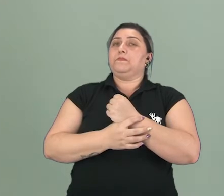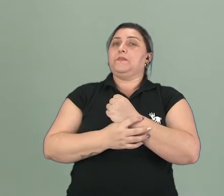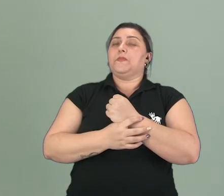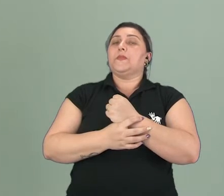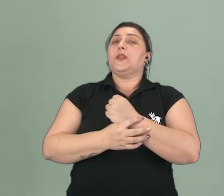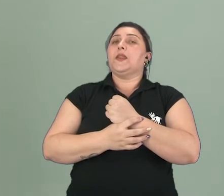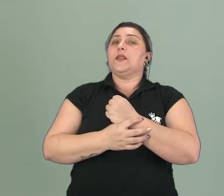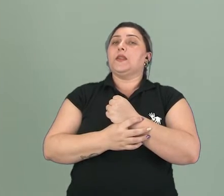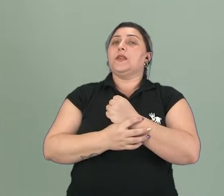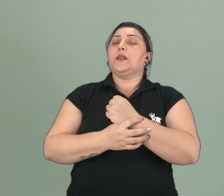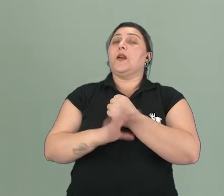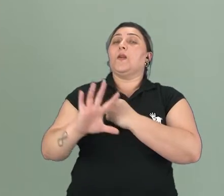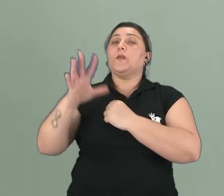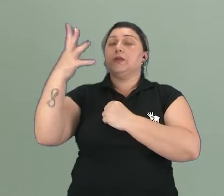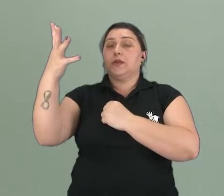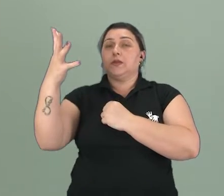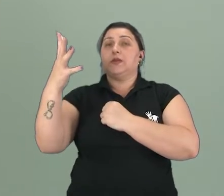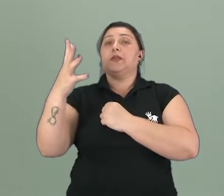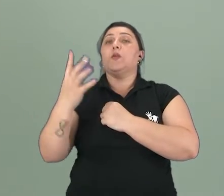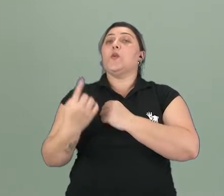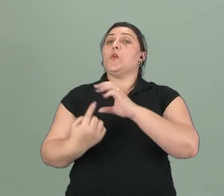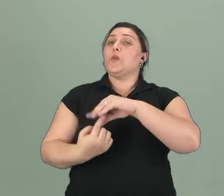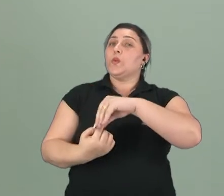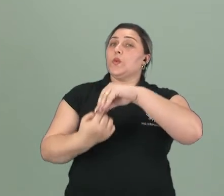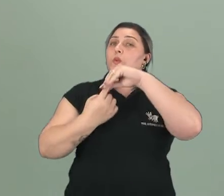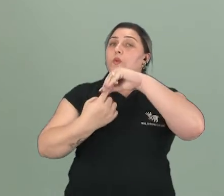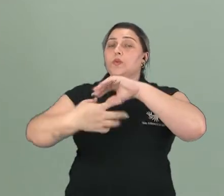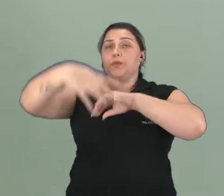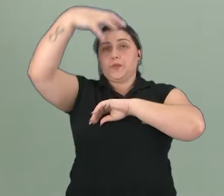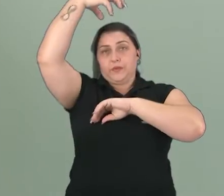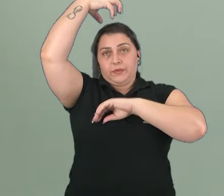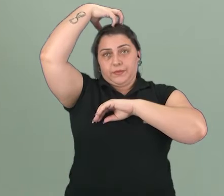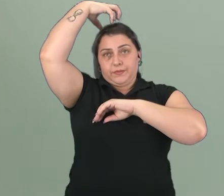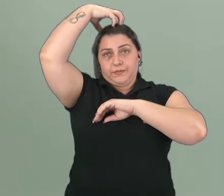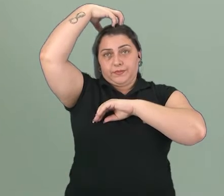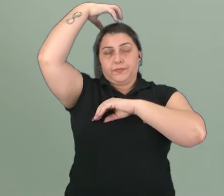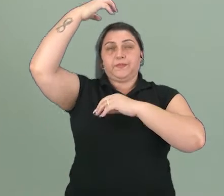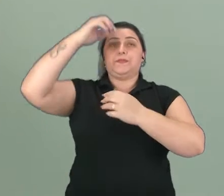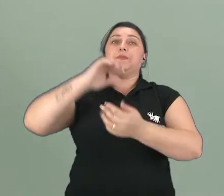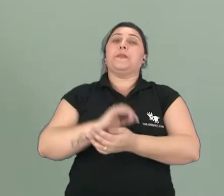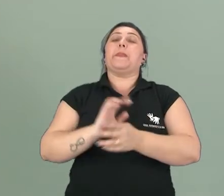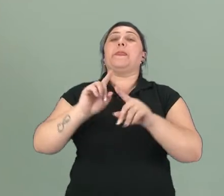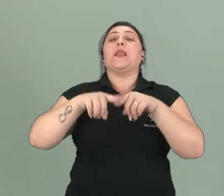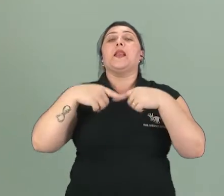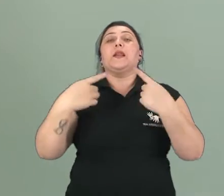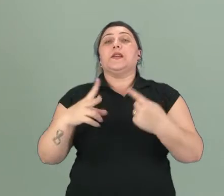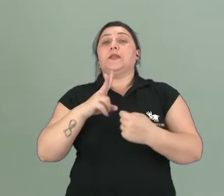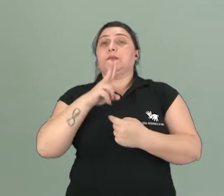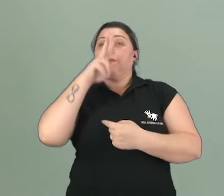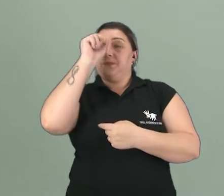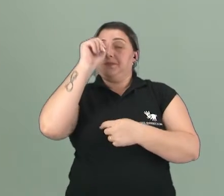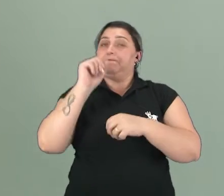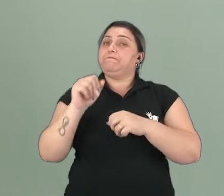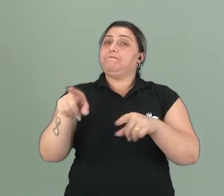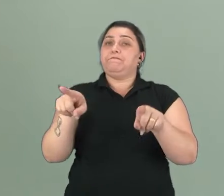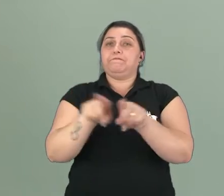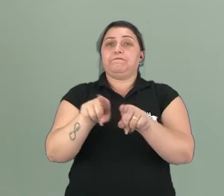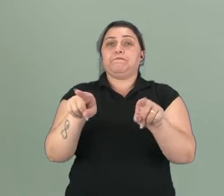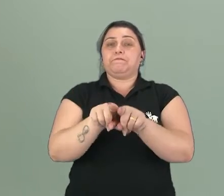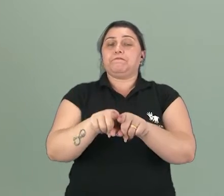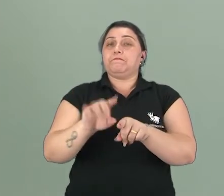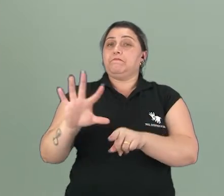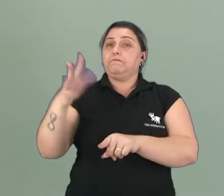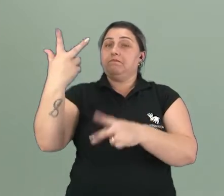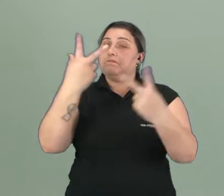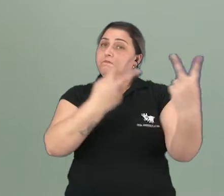que o poder fosse estabelecido nas mãos de um rei. Só que esse estabelecimento de poder, ele também não aconteceu